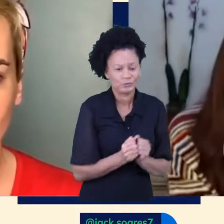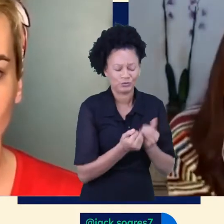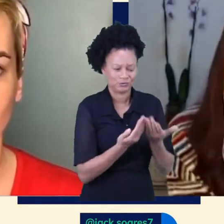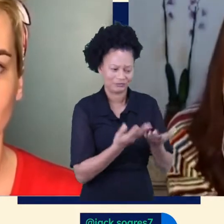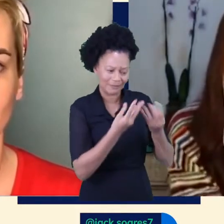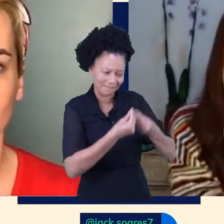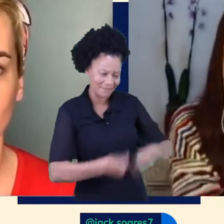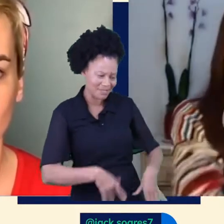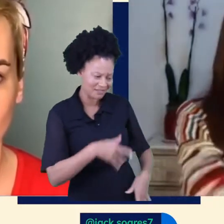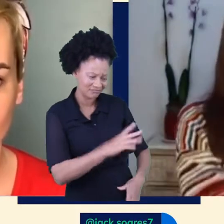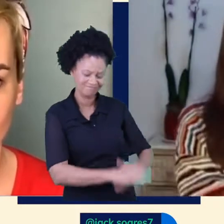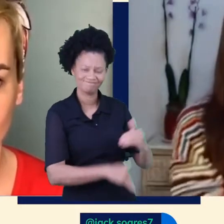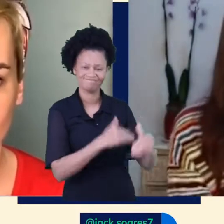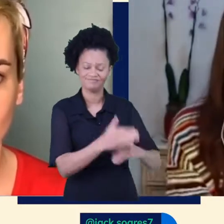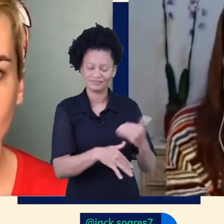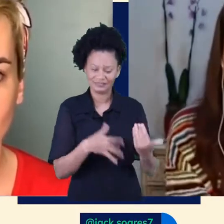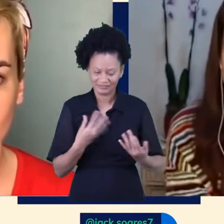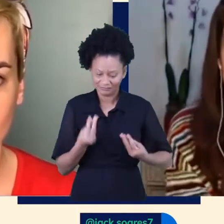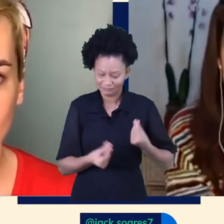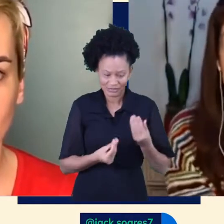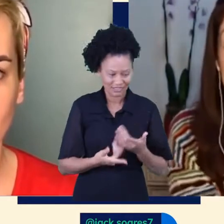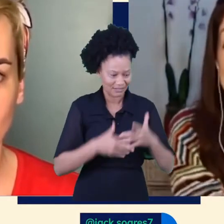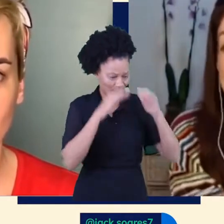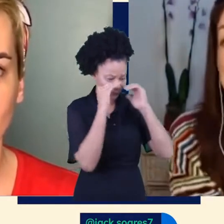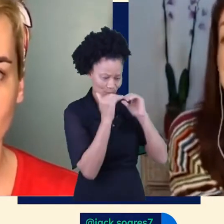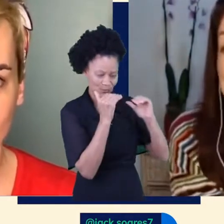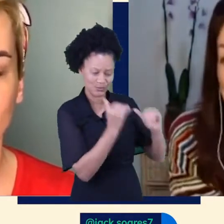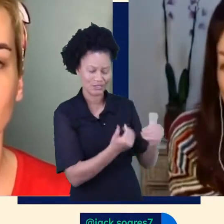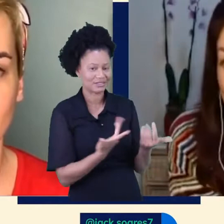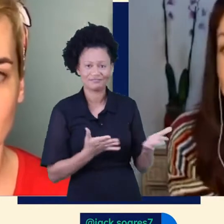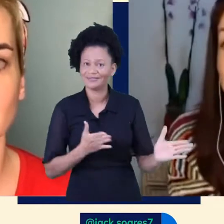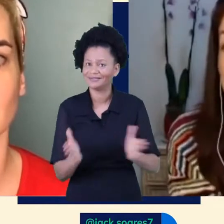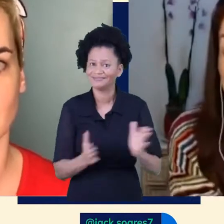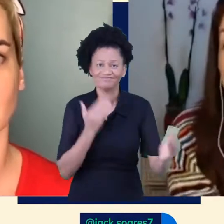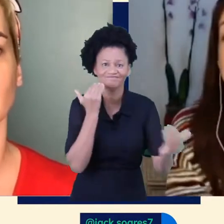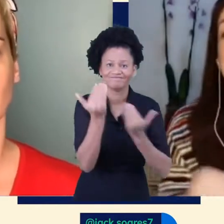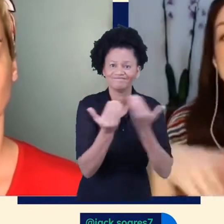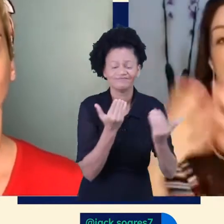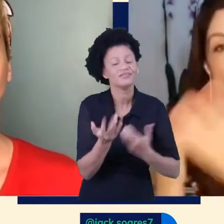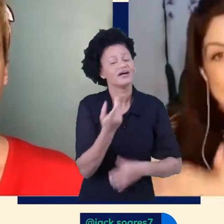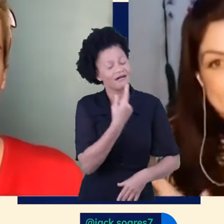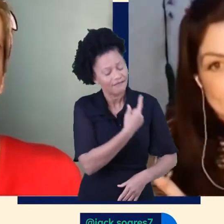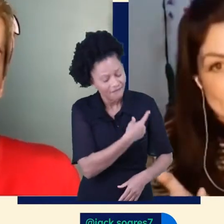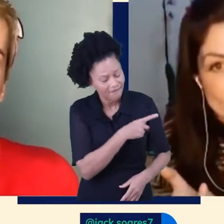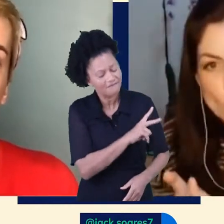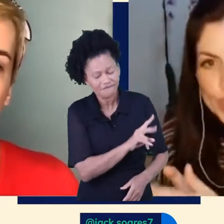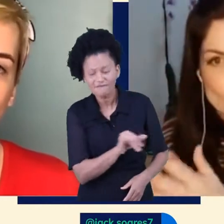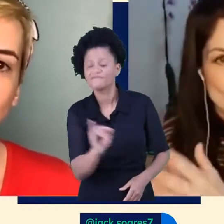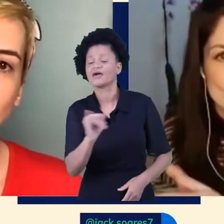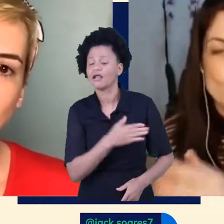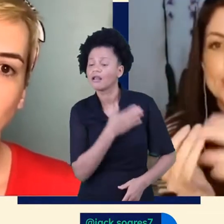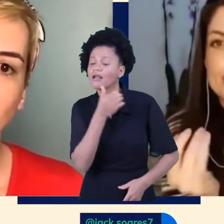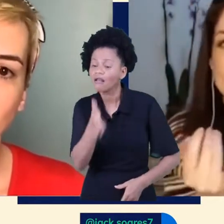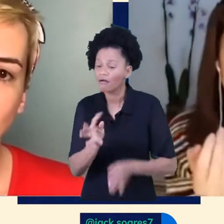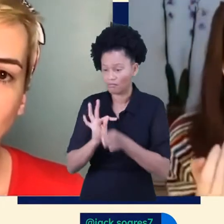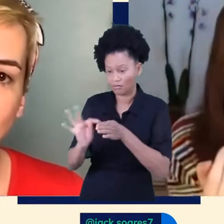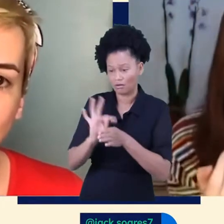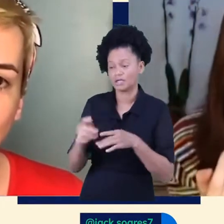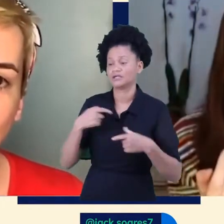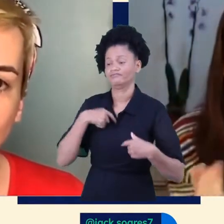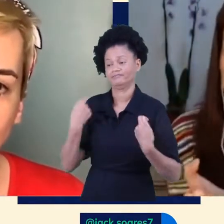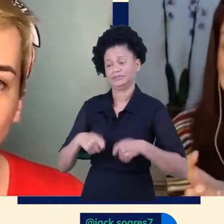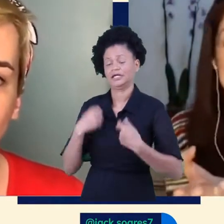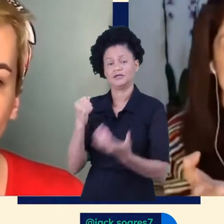acesso a psicólogo, vai no conselho tutelar e fala, olha, eu preciso de ajuda, né? Eu estou com essa questão, e isso, gente, pode ser em